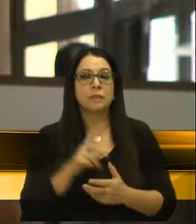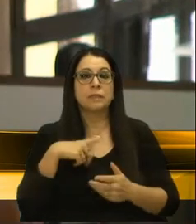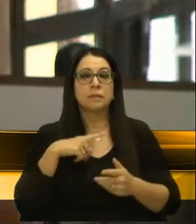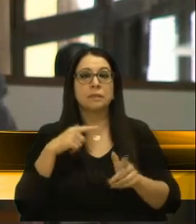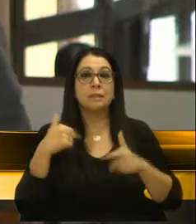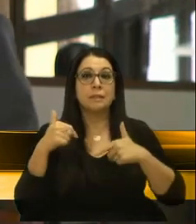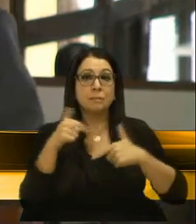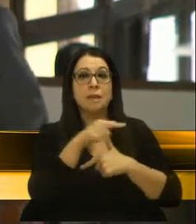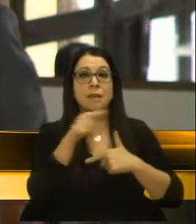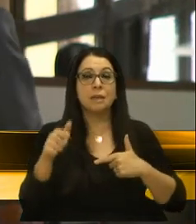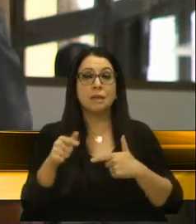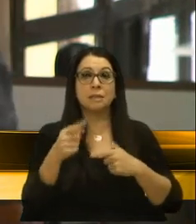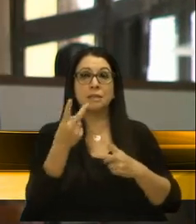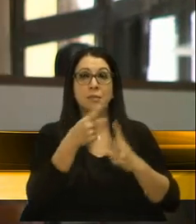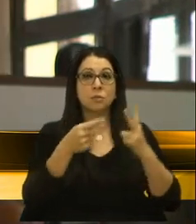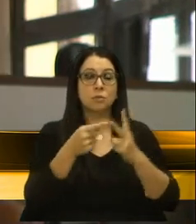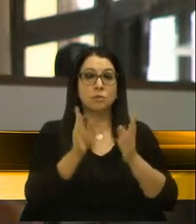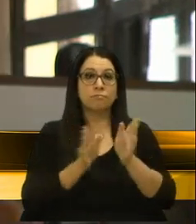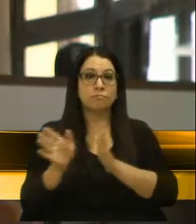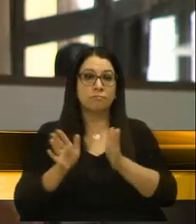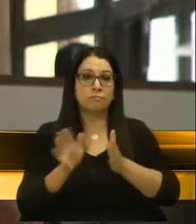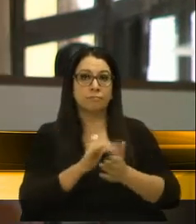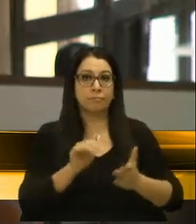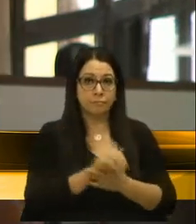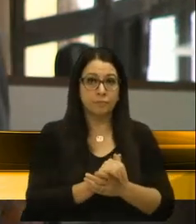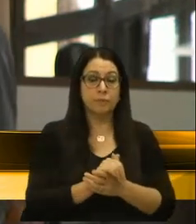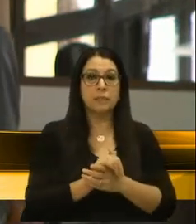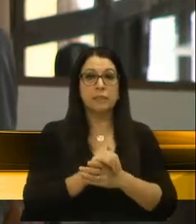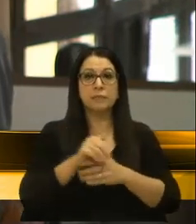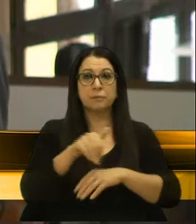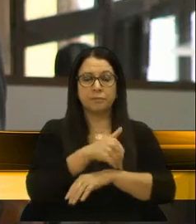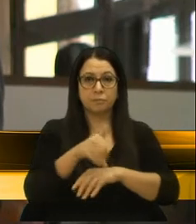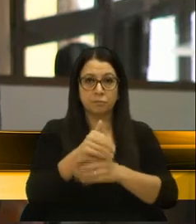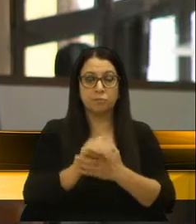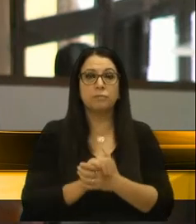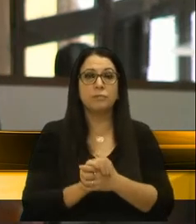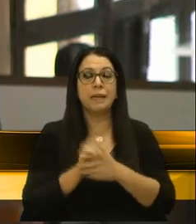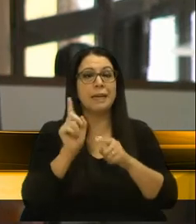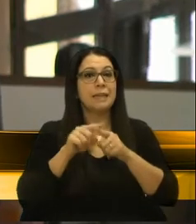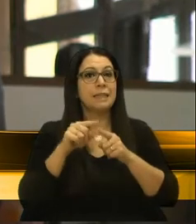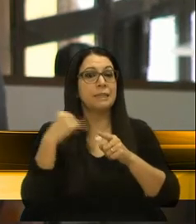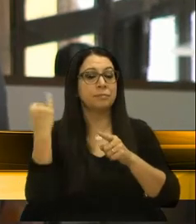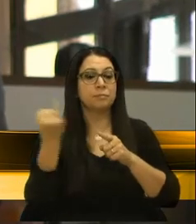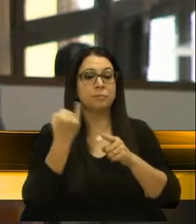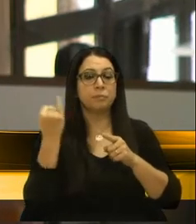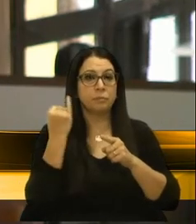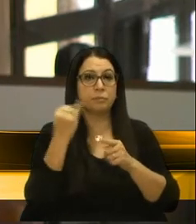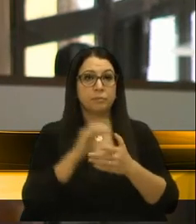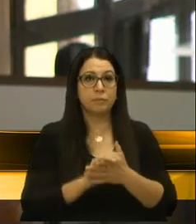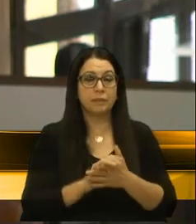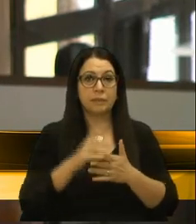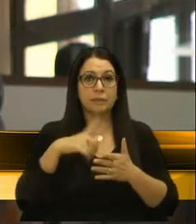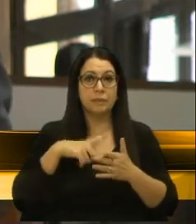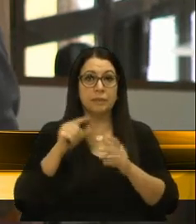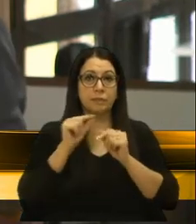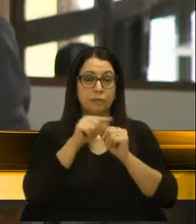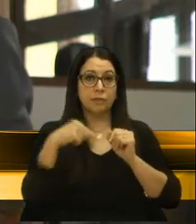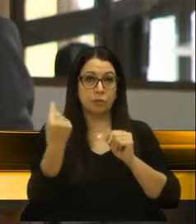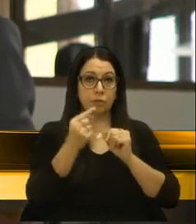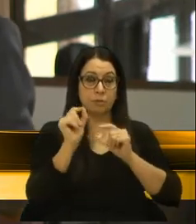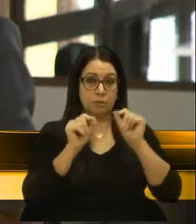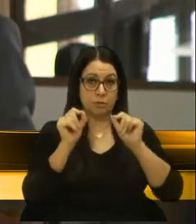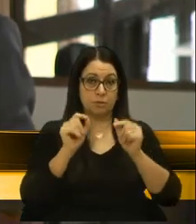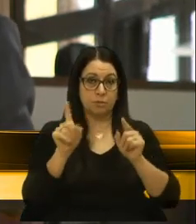trabalhar nessas duas vias. É a questão da saúde pública, que ela é essencial, e tem que atacar essa questão